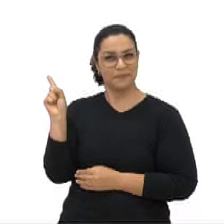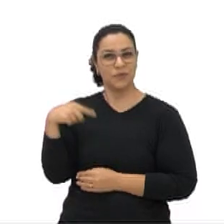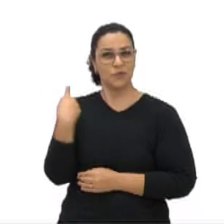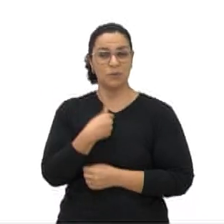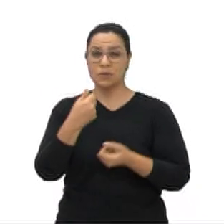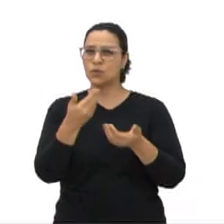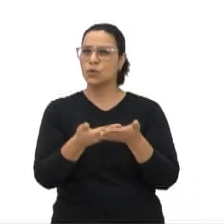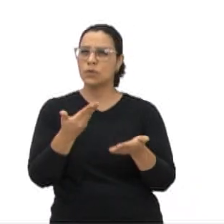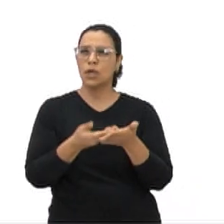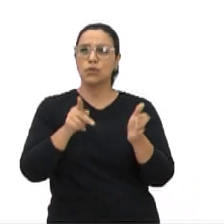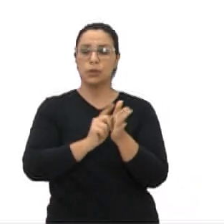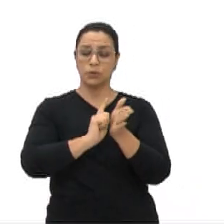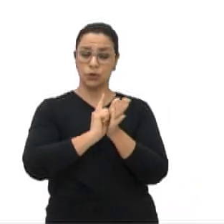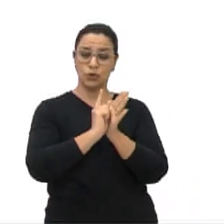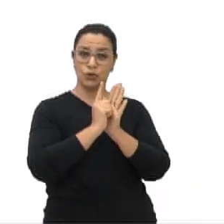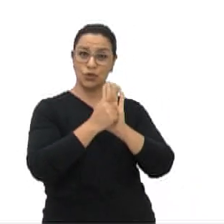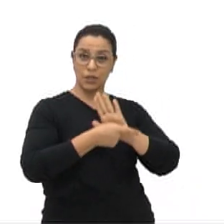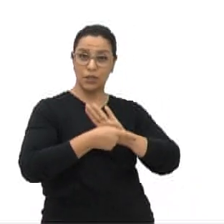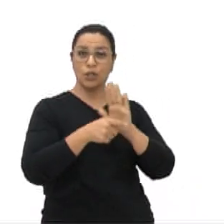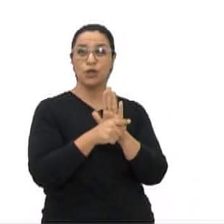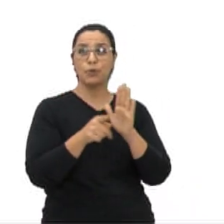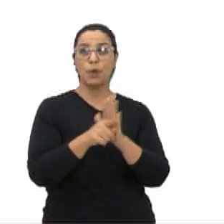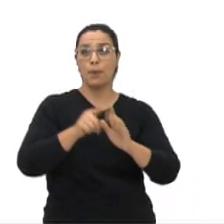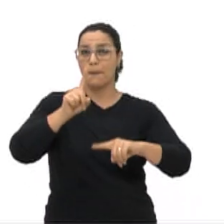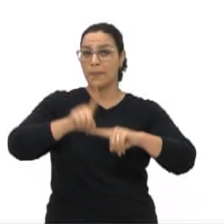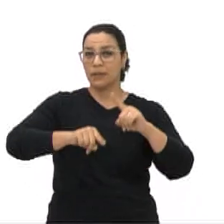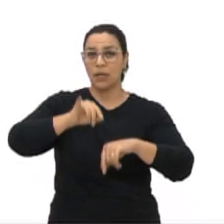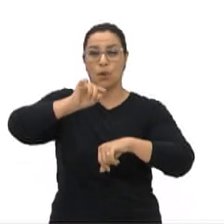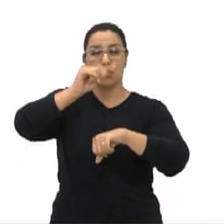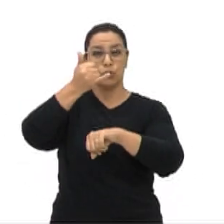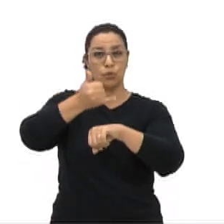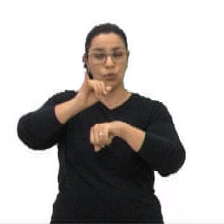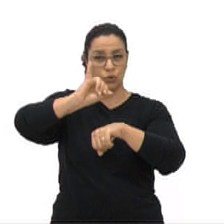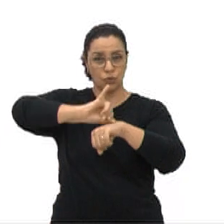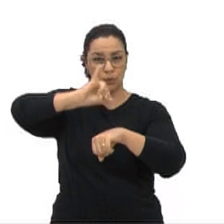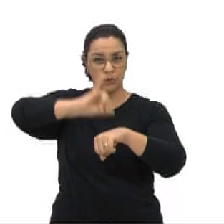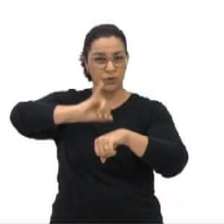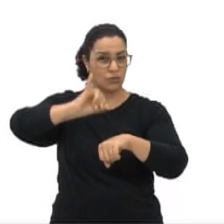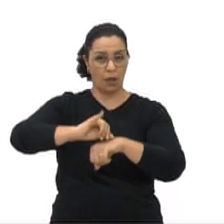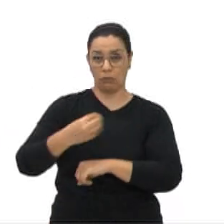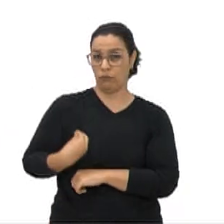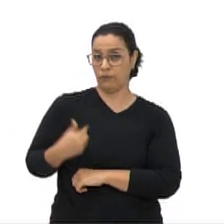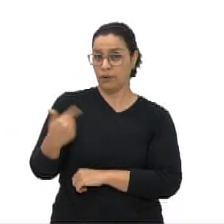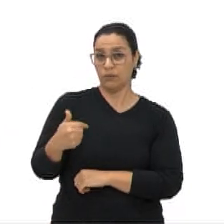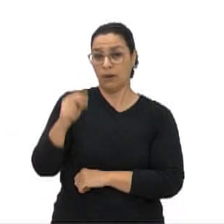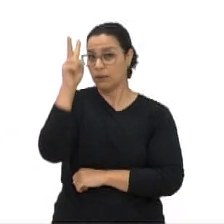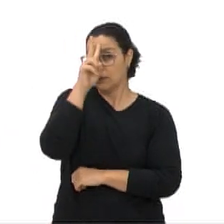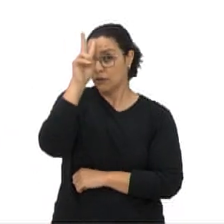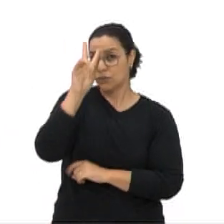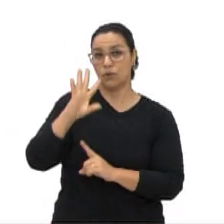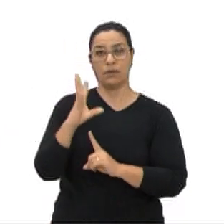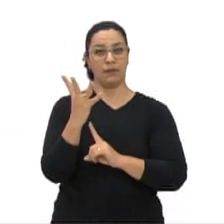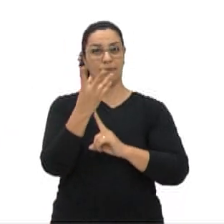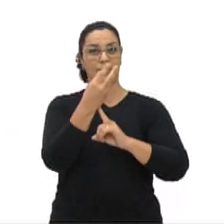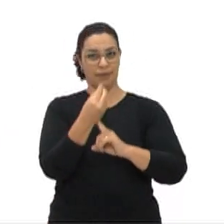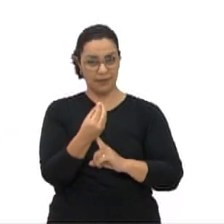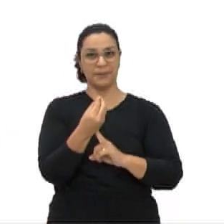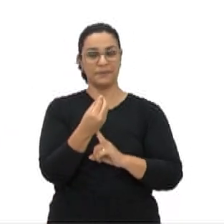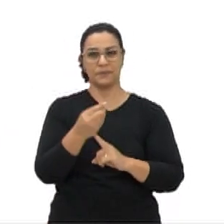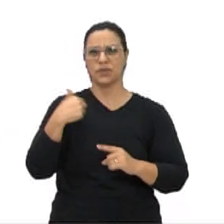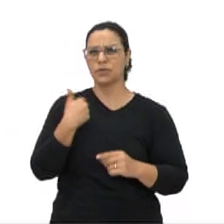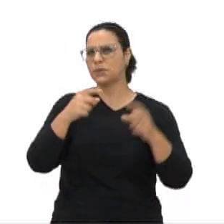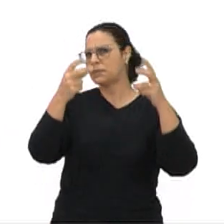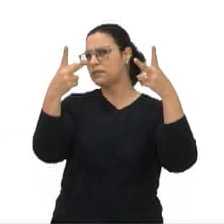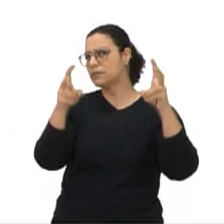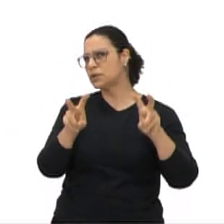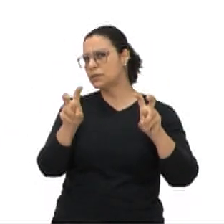vamos trabalhar gênero, natureza morta na história da arte, tá? É muito interessante e vamos iniciar pelos